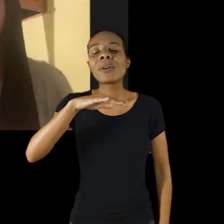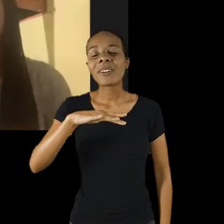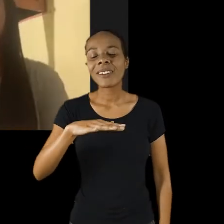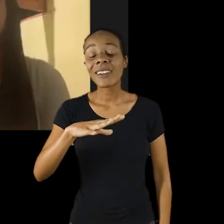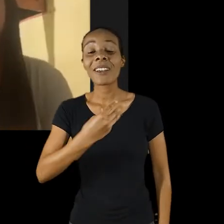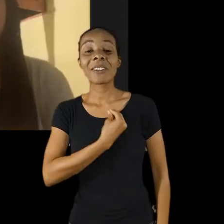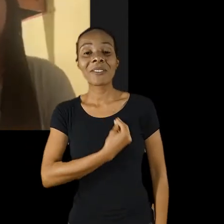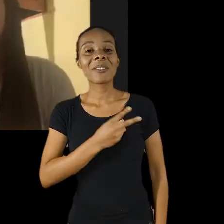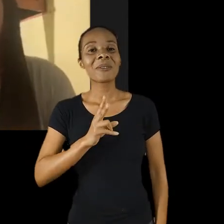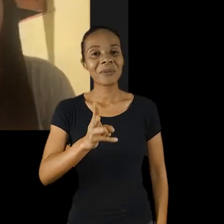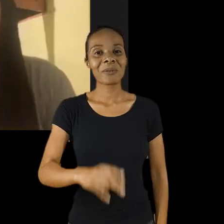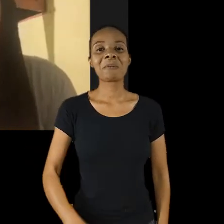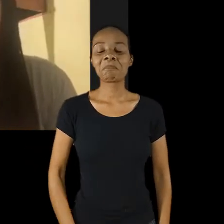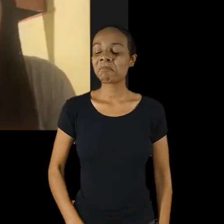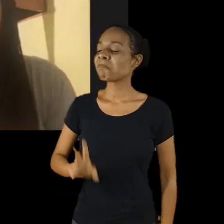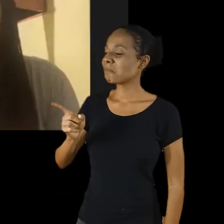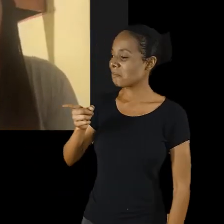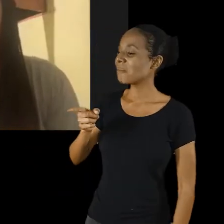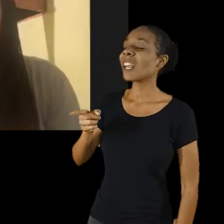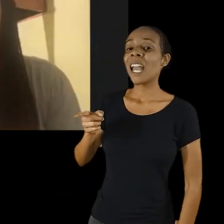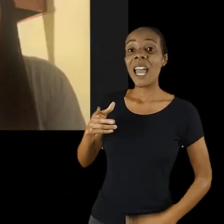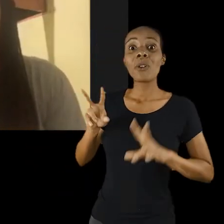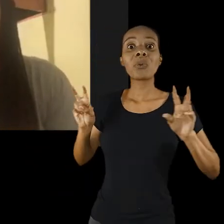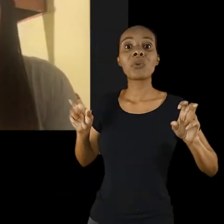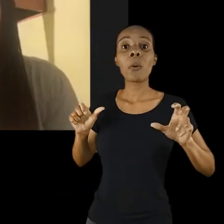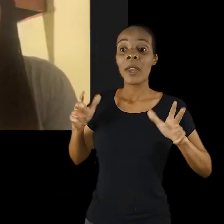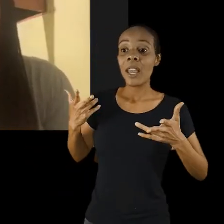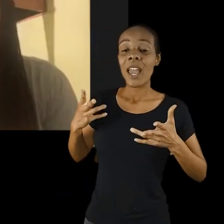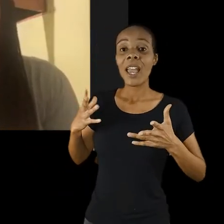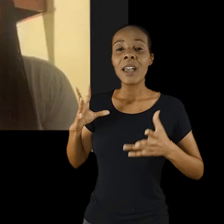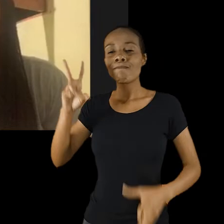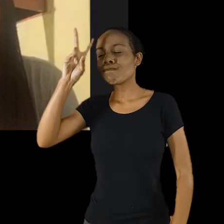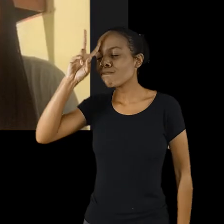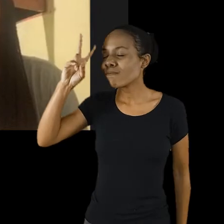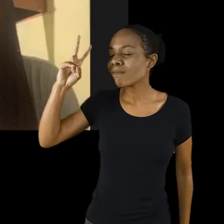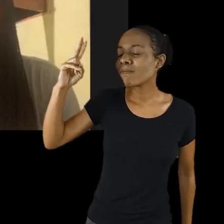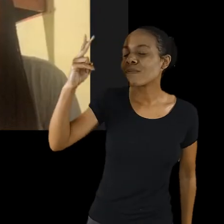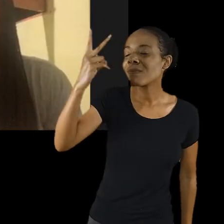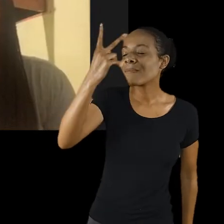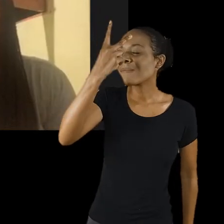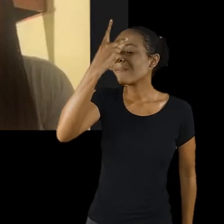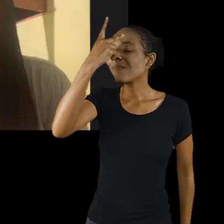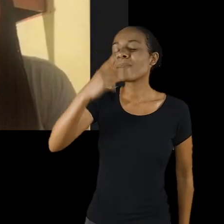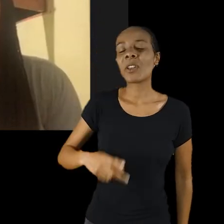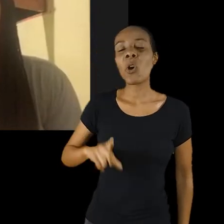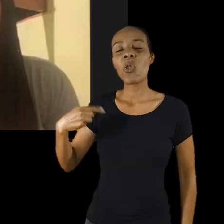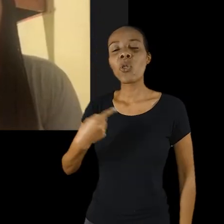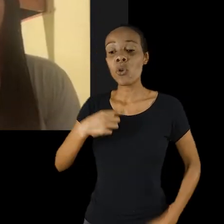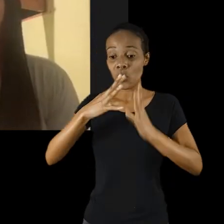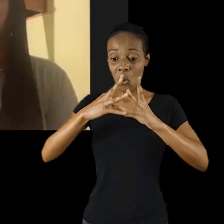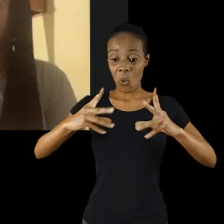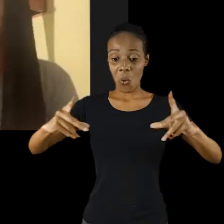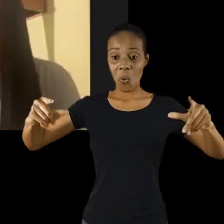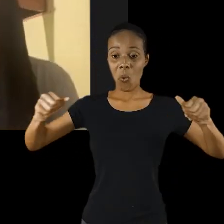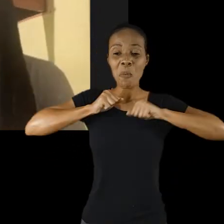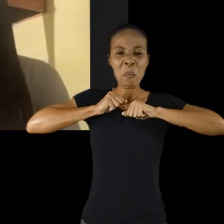transmutação, viu? É muita transmutação, meu amor. Ao mesmo tempo que a gente é ferido e chagado, a gente está cuspindo cura para todo lado. Isso é muito